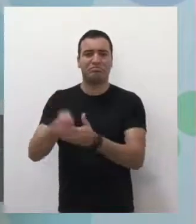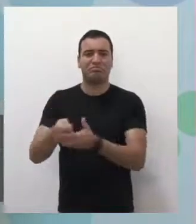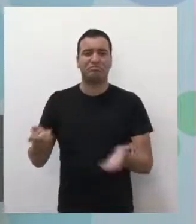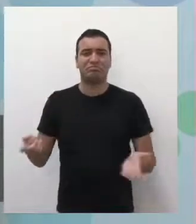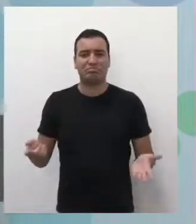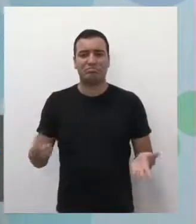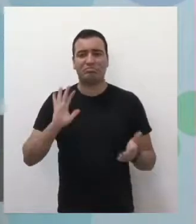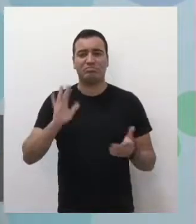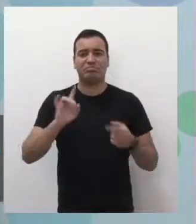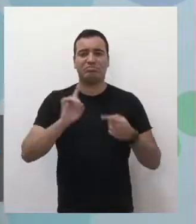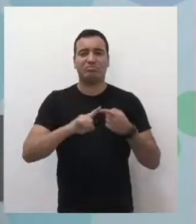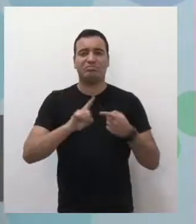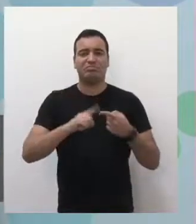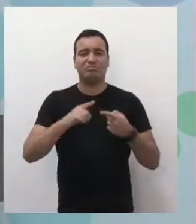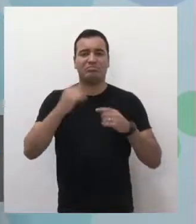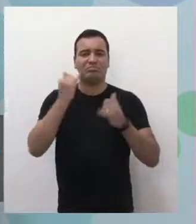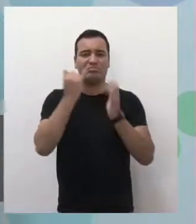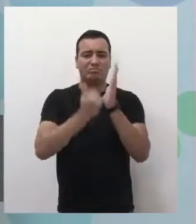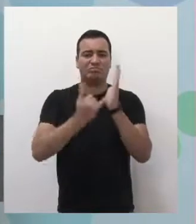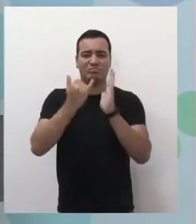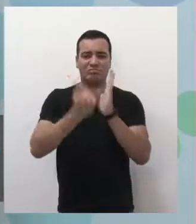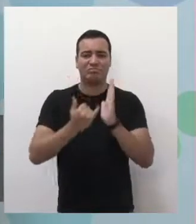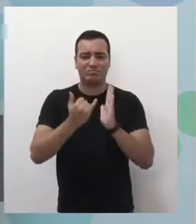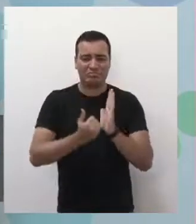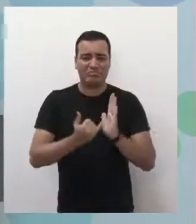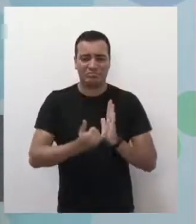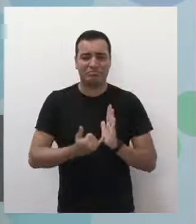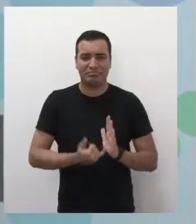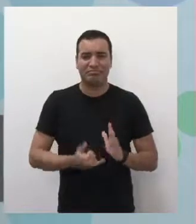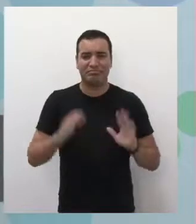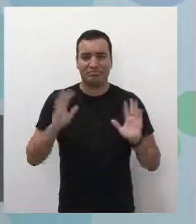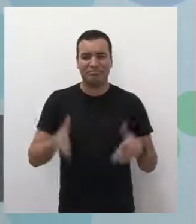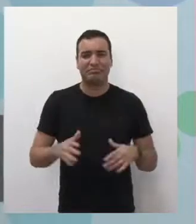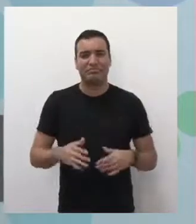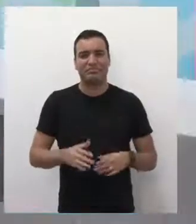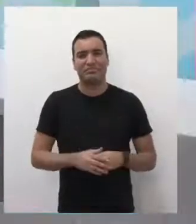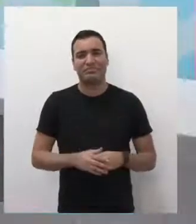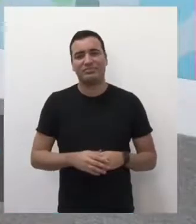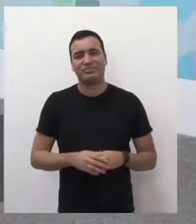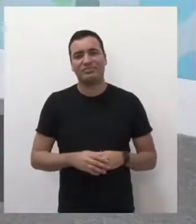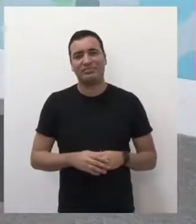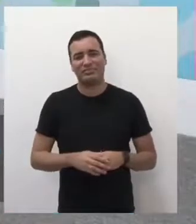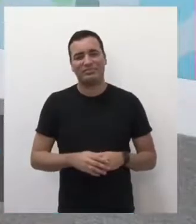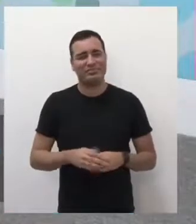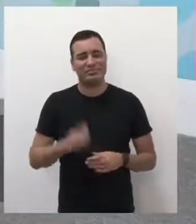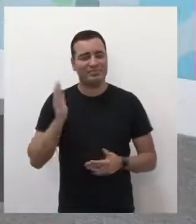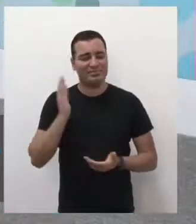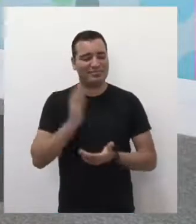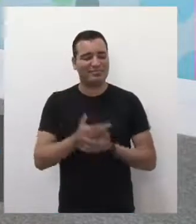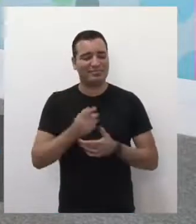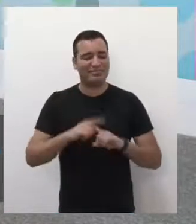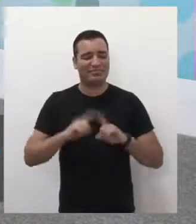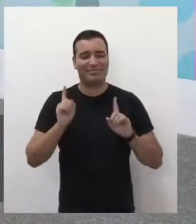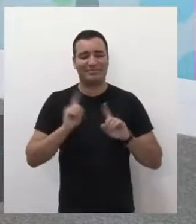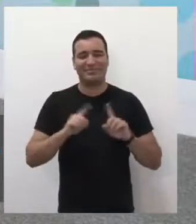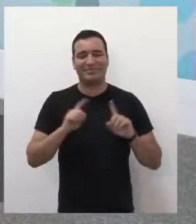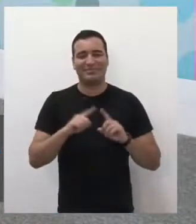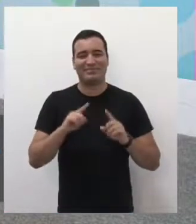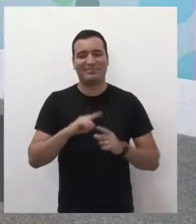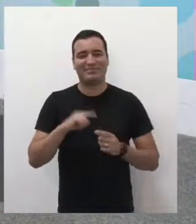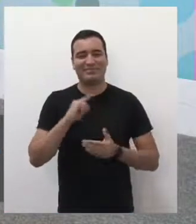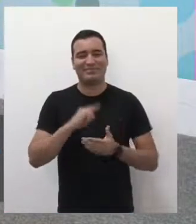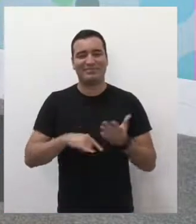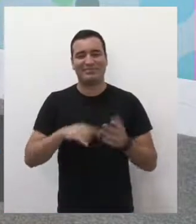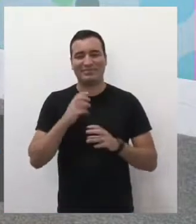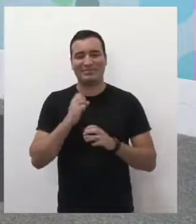Eu já estou pagando já um monte de impostos em cima, enfim. Para de reclamar, Magno. Faz o cálculo aí. Faz a sua função. Faz o cálculo e paga, né? Que é o que a gente